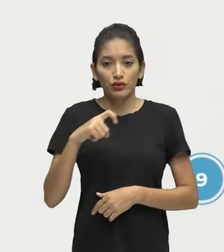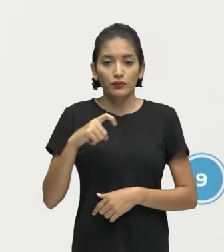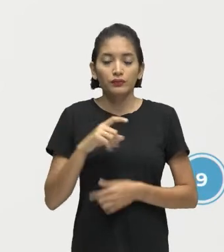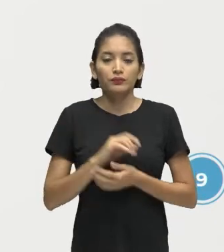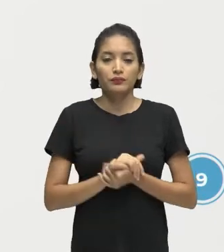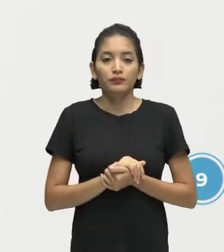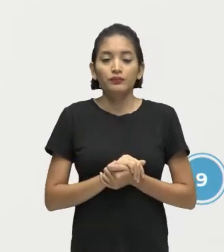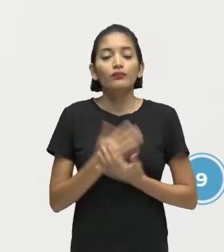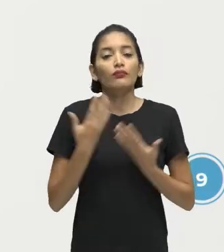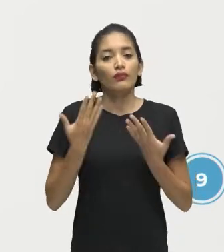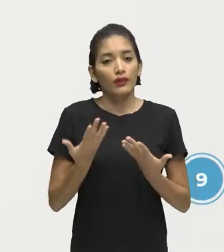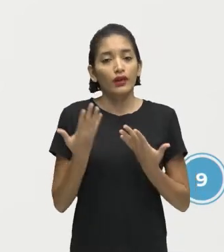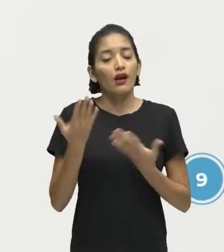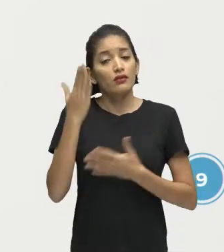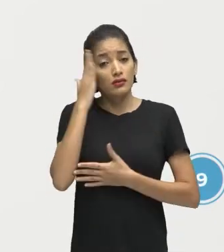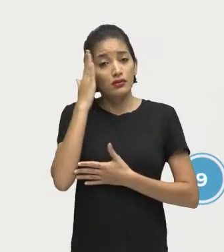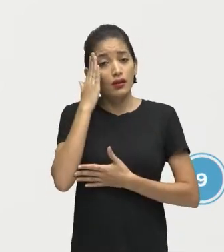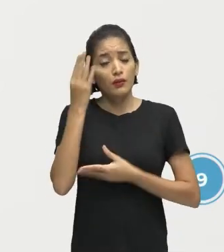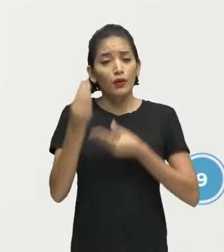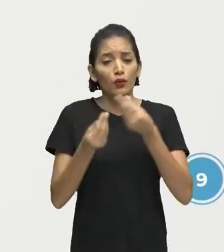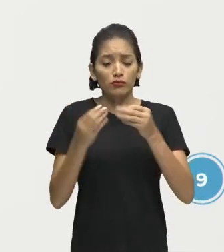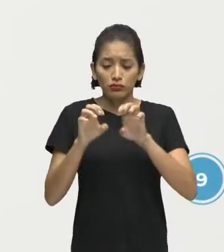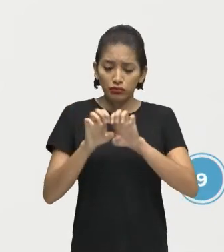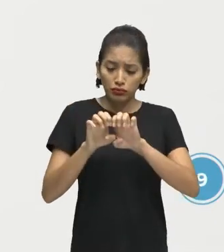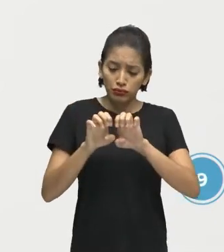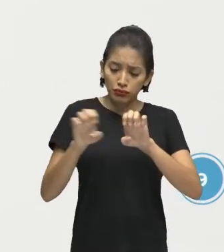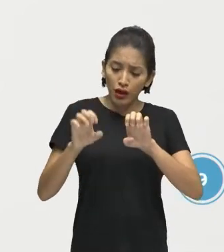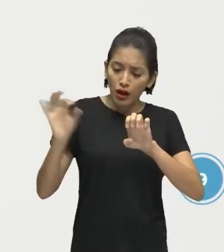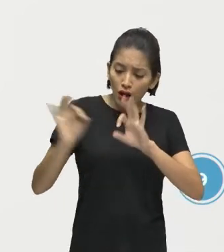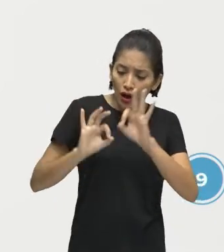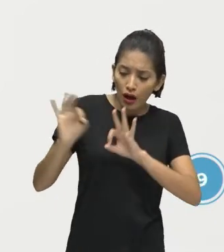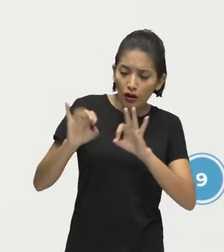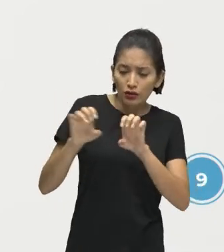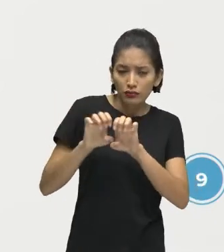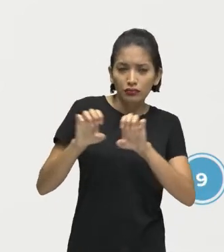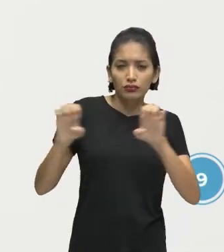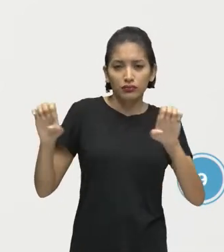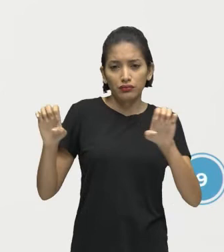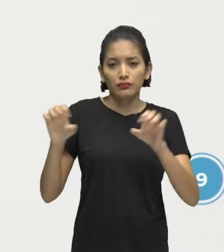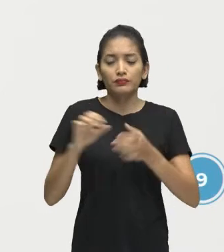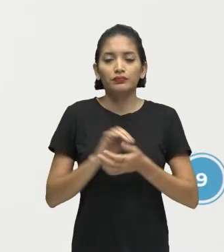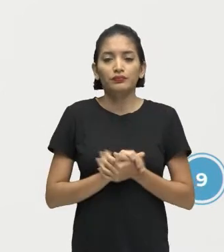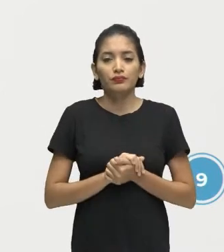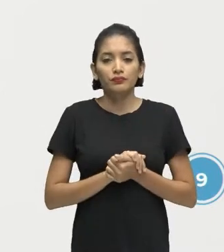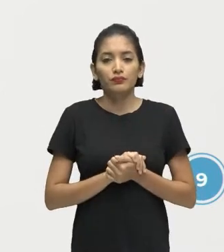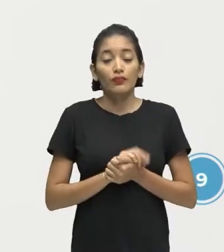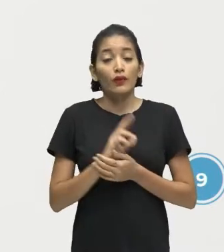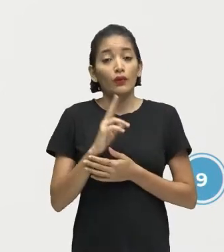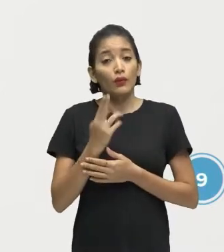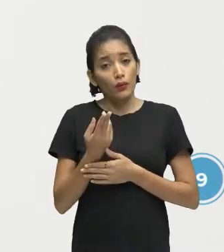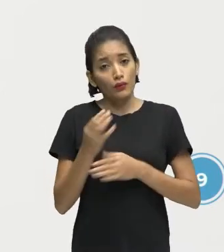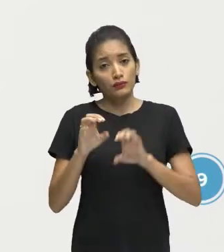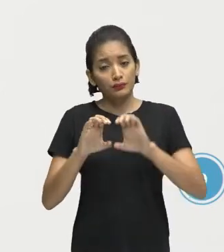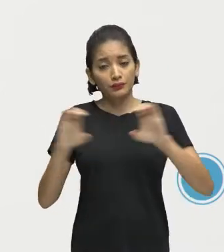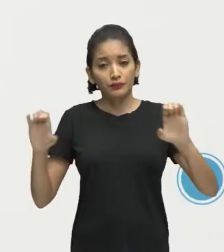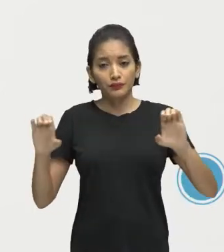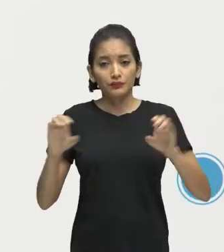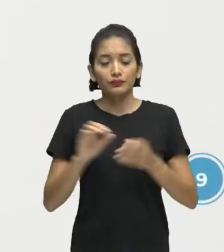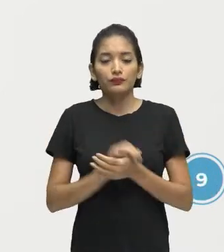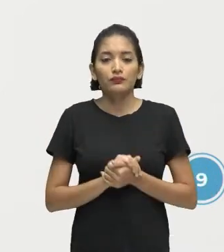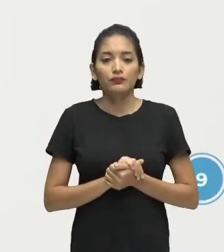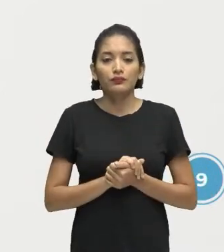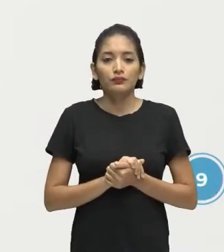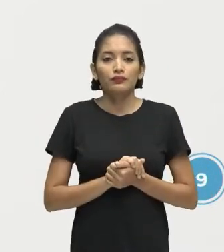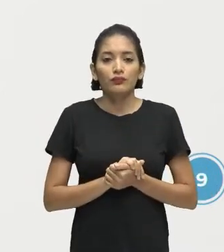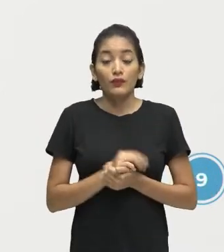Então, aqui a gente já pode começar a construir a nossa expressão algébrica, ou a nossa equação. O triplo de um número,